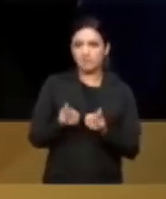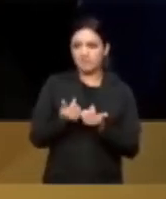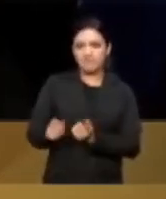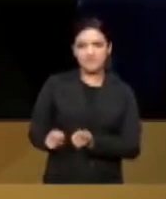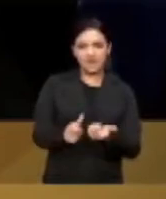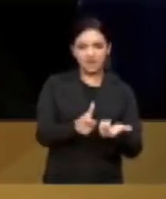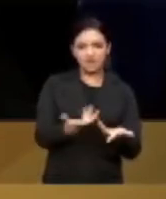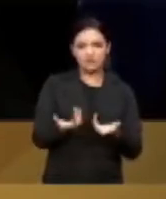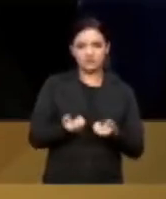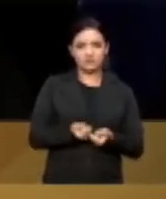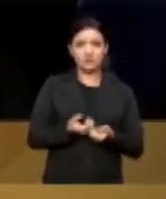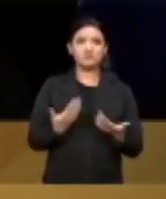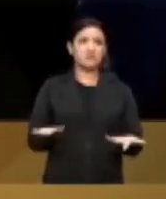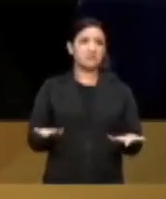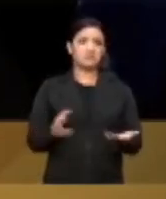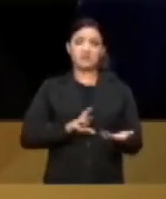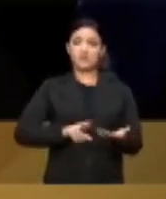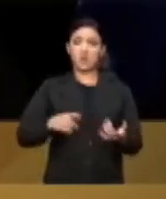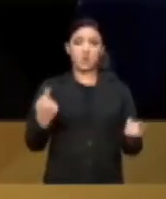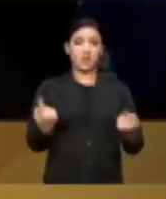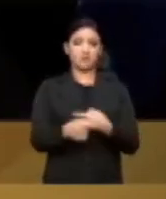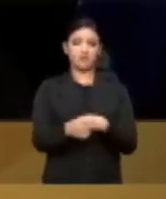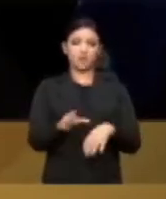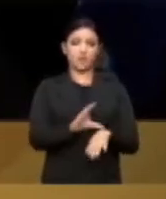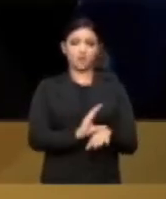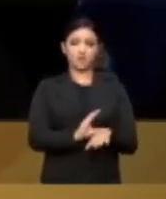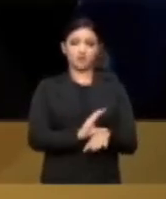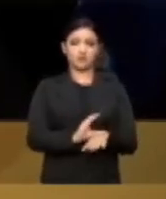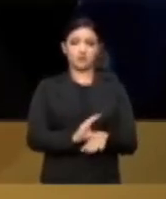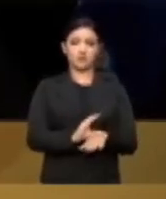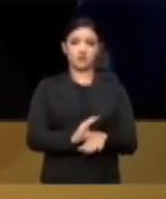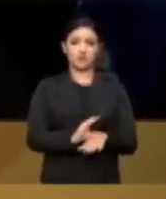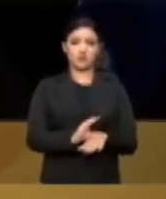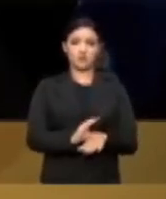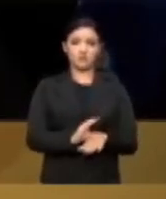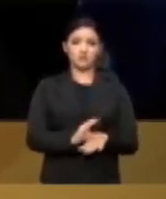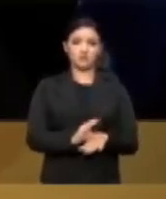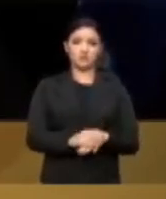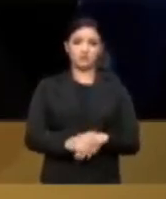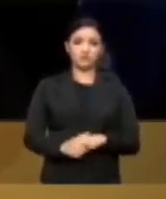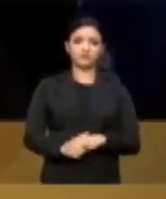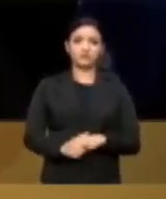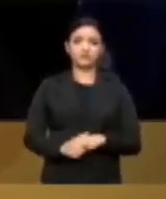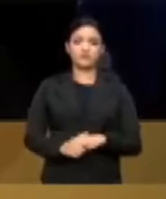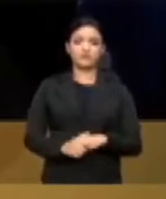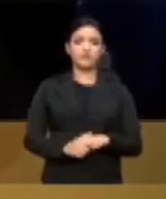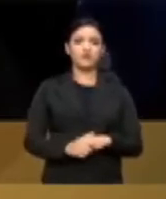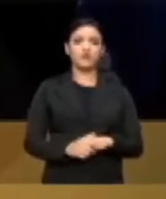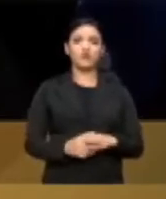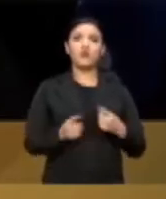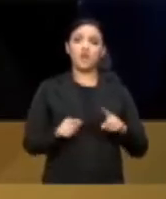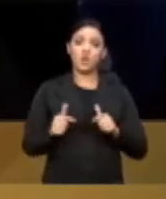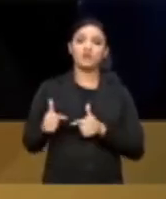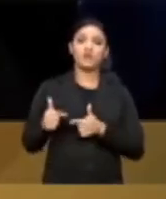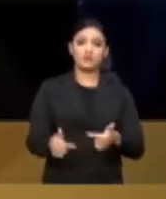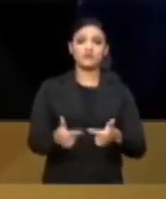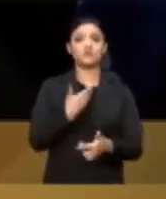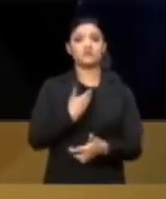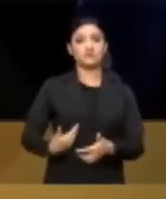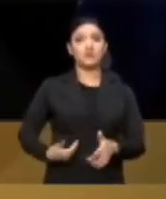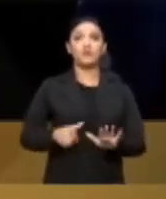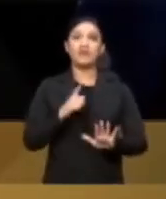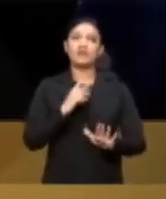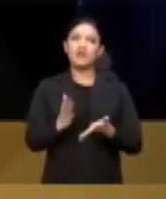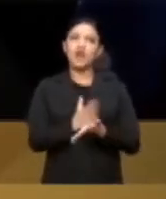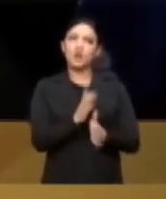vendo, inconstitucionalidade, medidas que não exorbitam o plano de atos estatais, que, de um lado, restringem